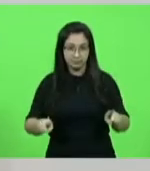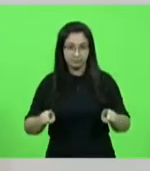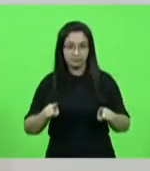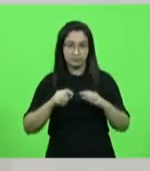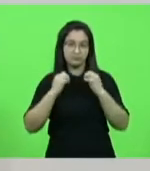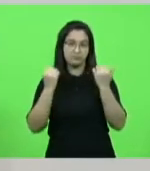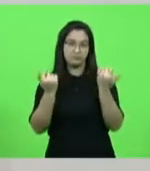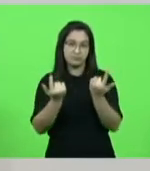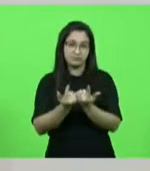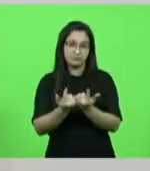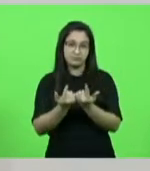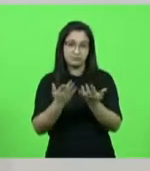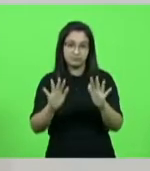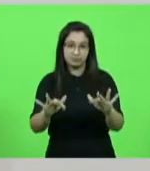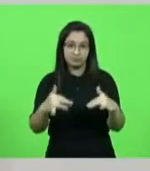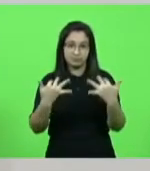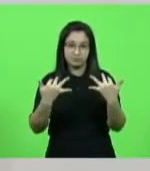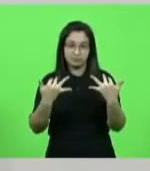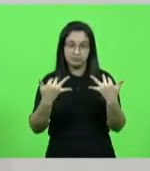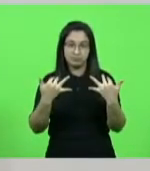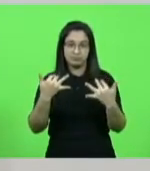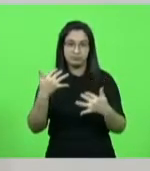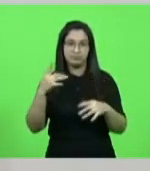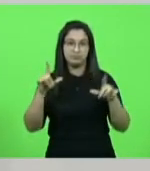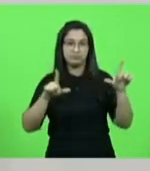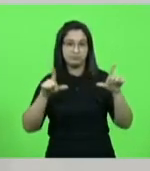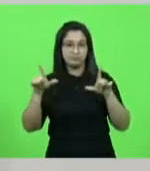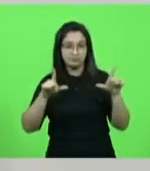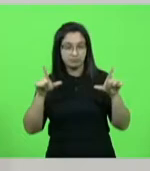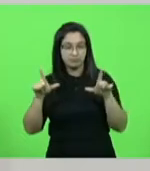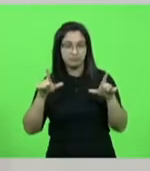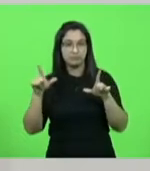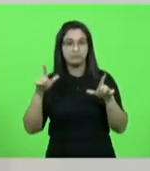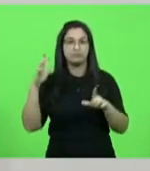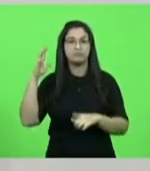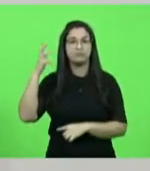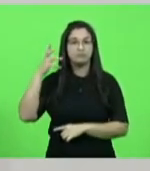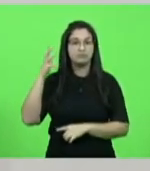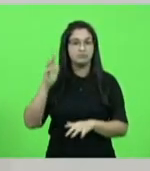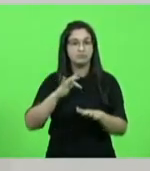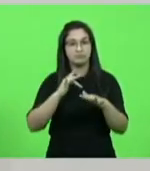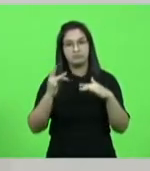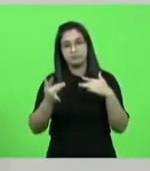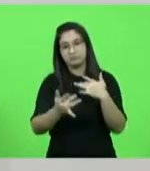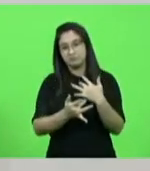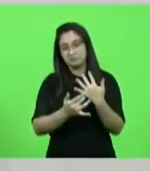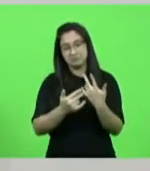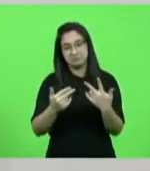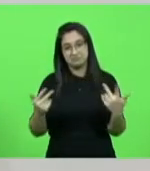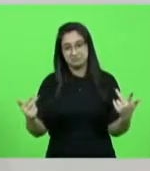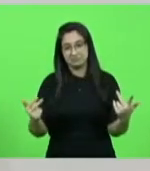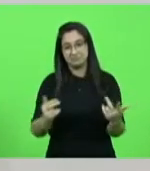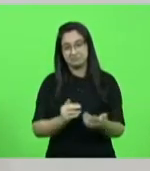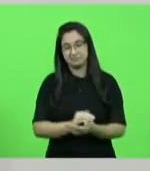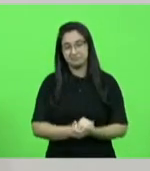acompanham pela TV Alesc, pela TV AL, ou nos acompanham também pelas mídias digitais.